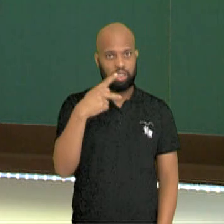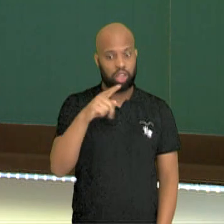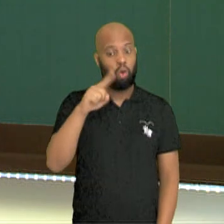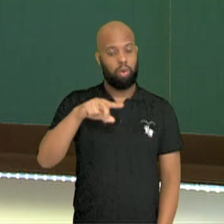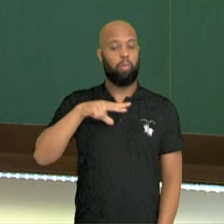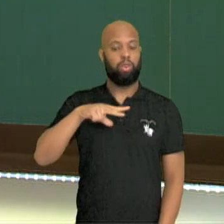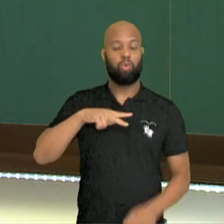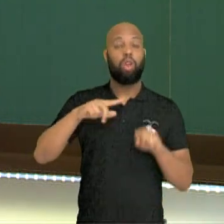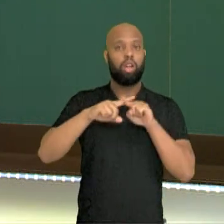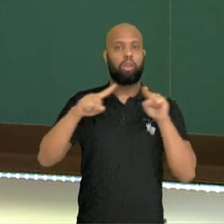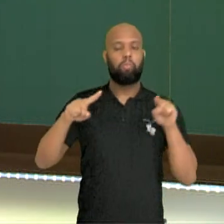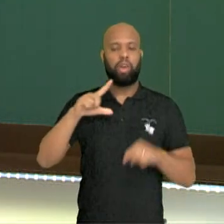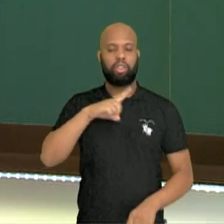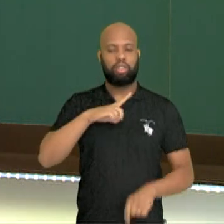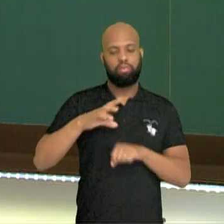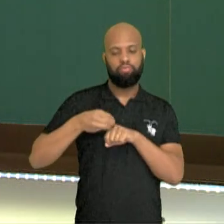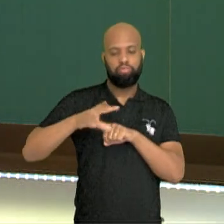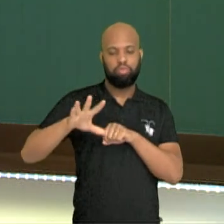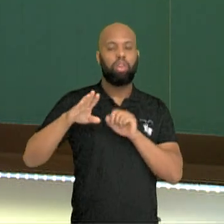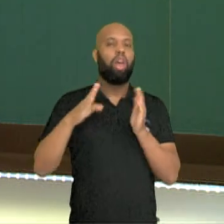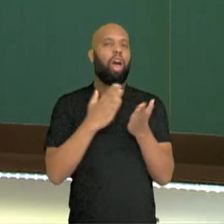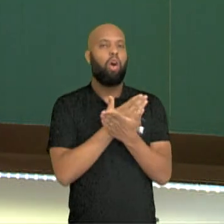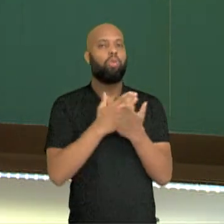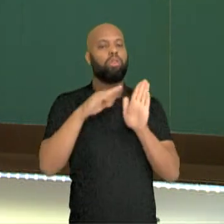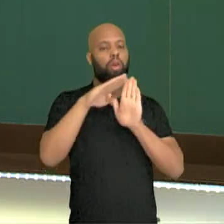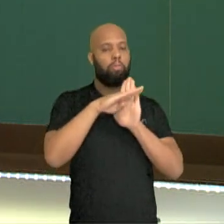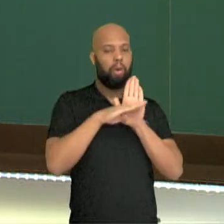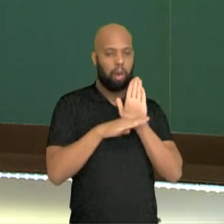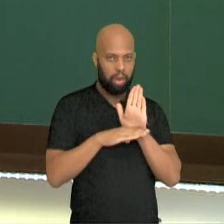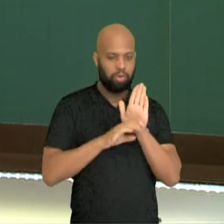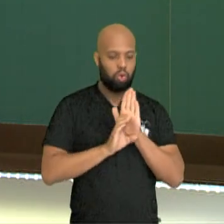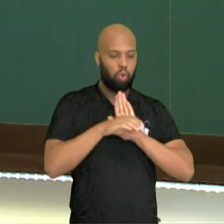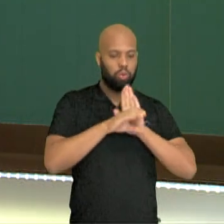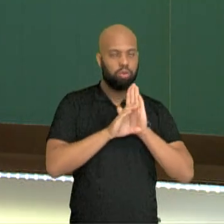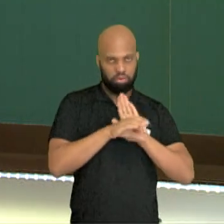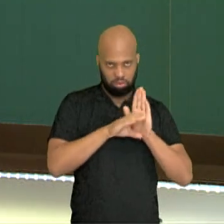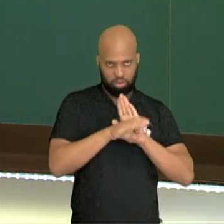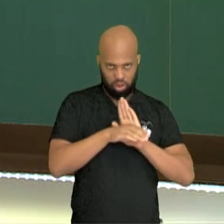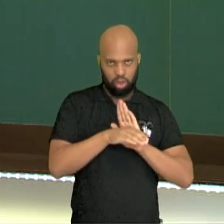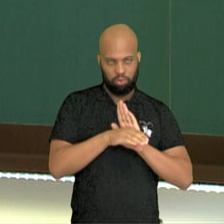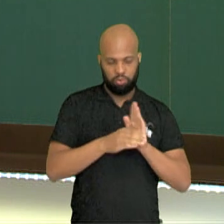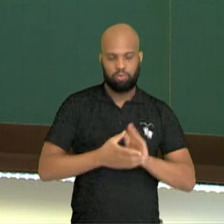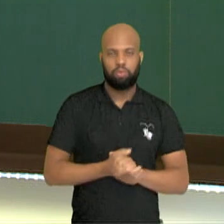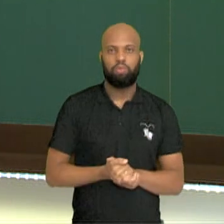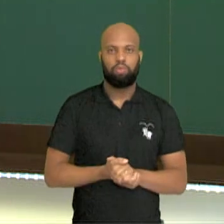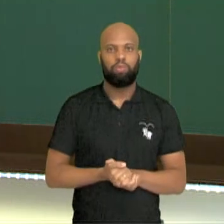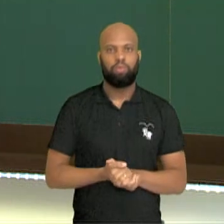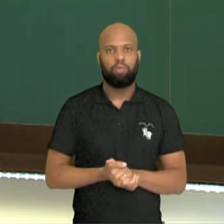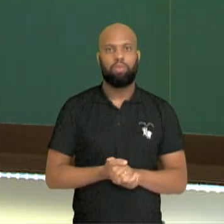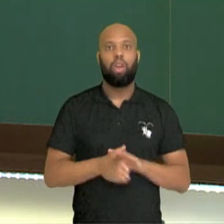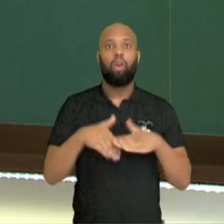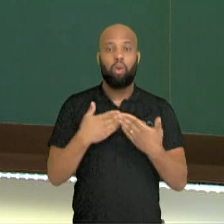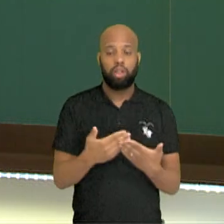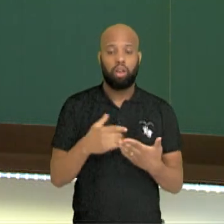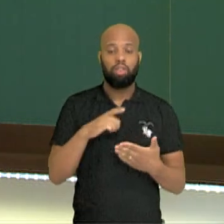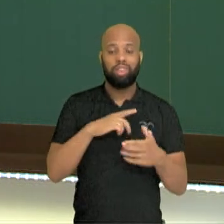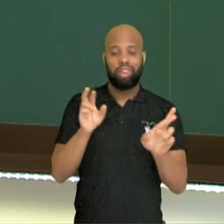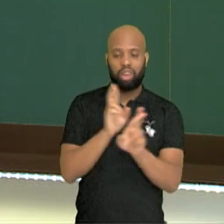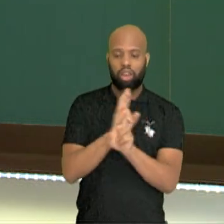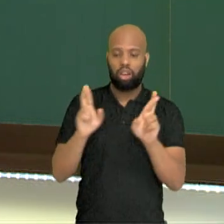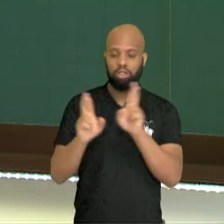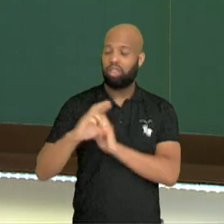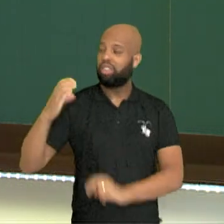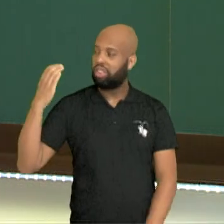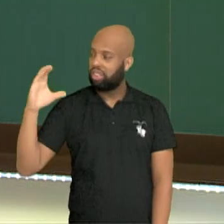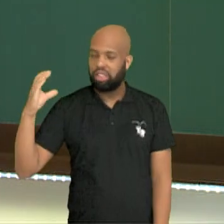que pessoal, ela tem alguns critérios, né? Como sempre, né? Como já tenho falado em todos os momentos. Para relacionar a